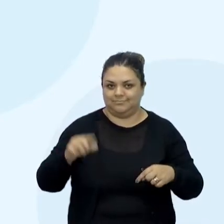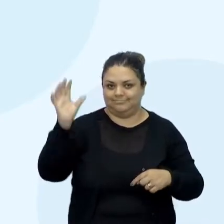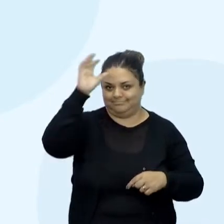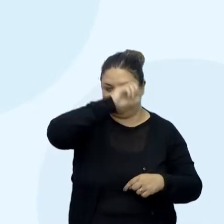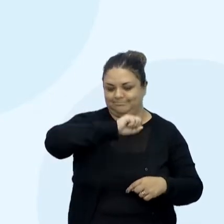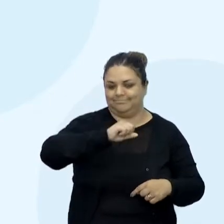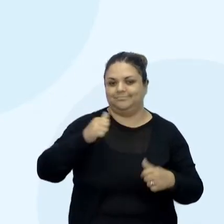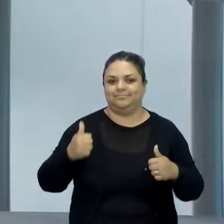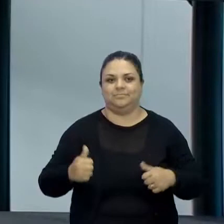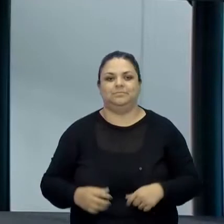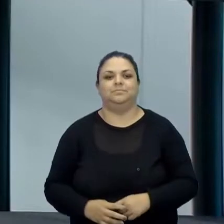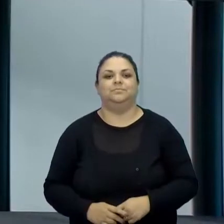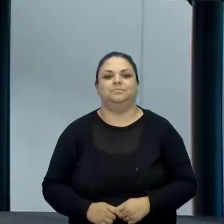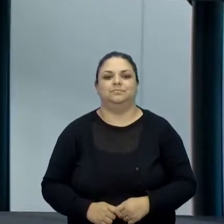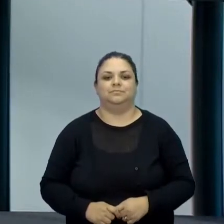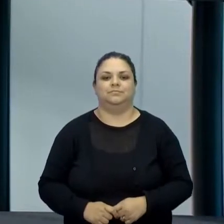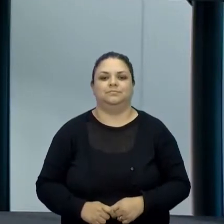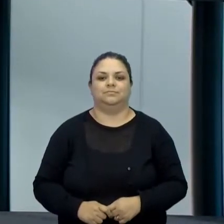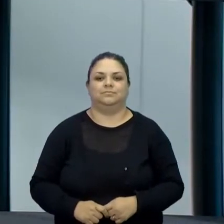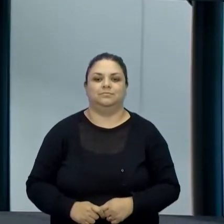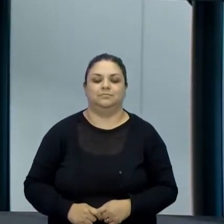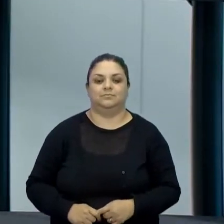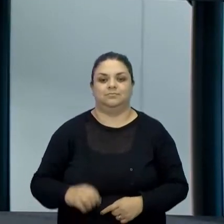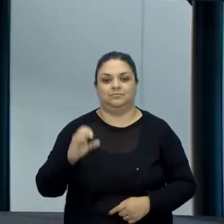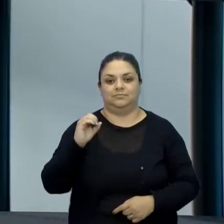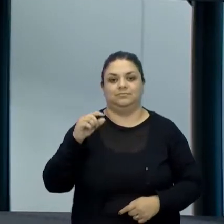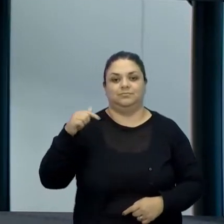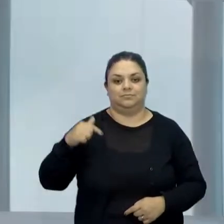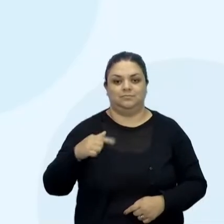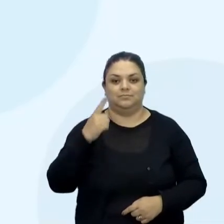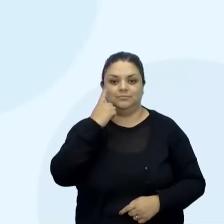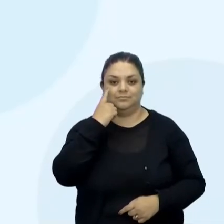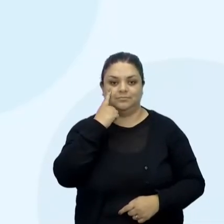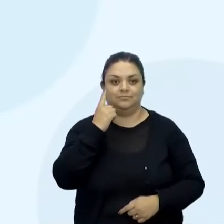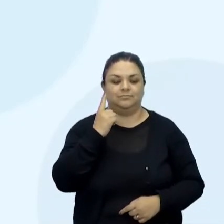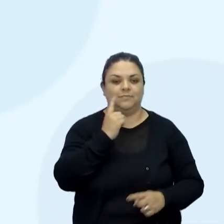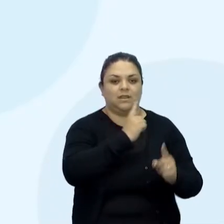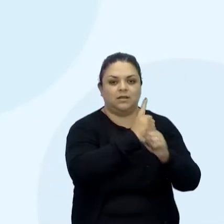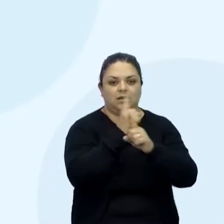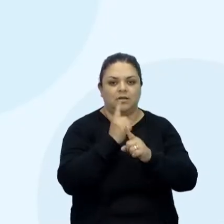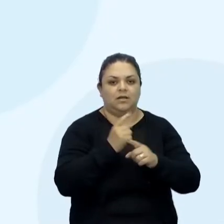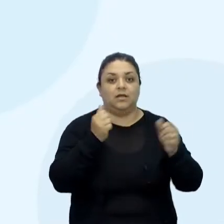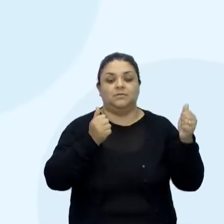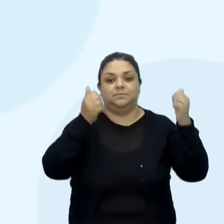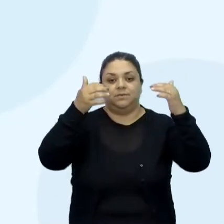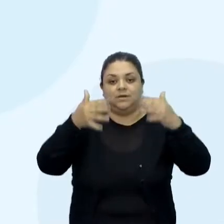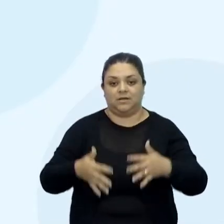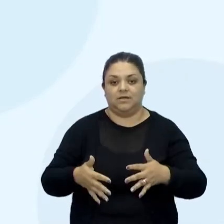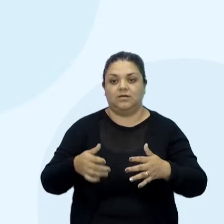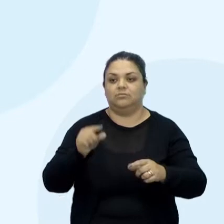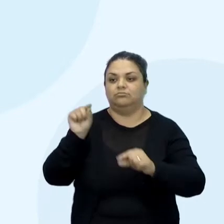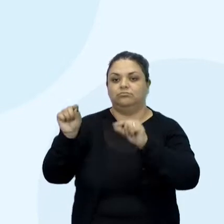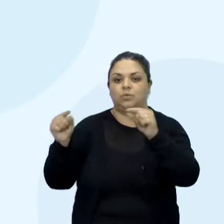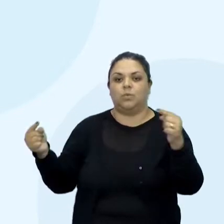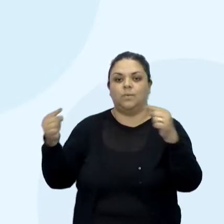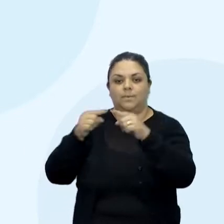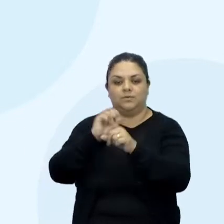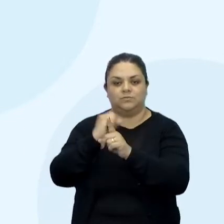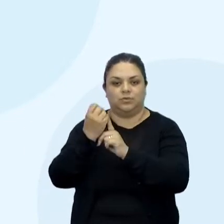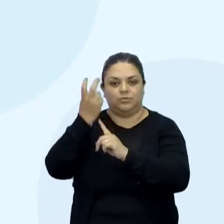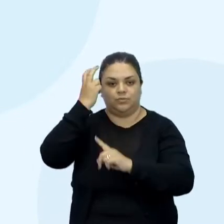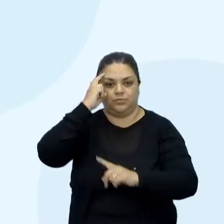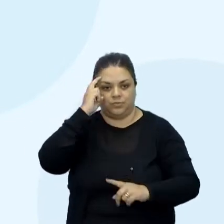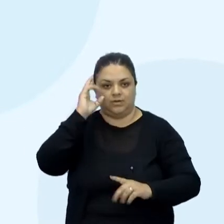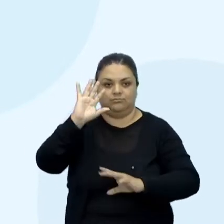Belezinha? Bom, e essa 07, olha que interessante, identificar e explicar questões socioculturais e ambientais relacionadas aos